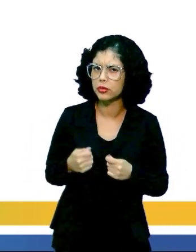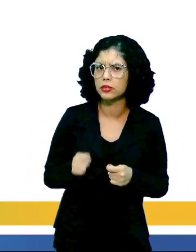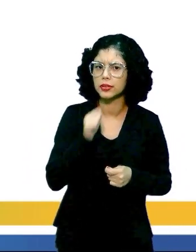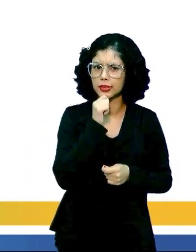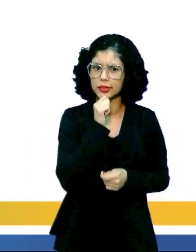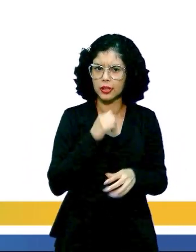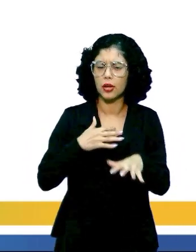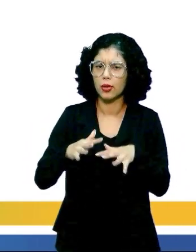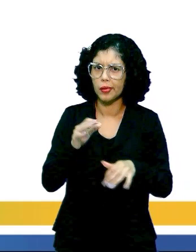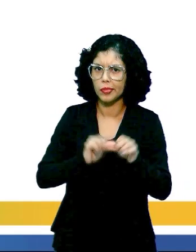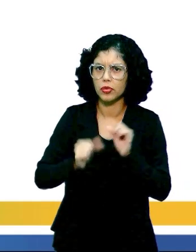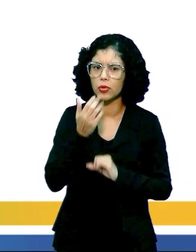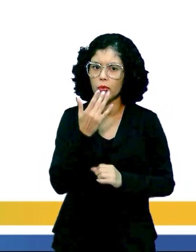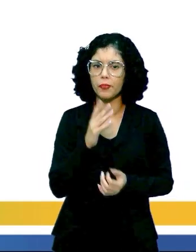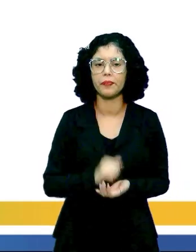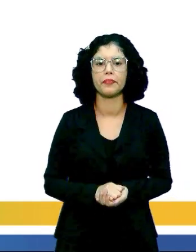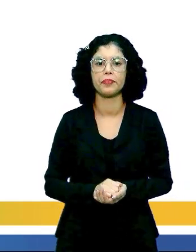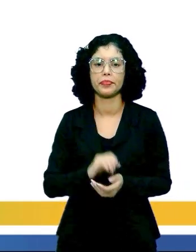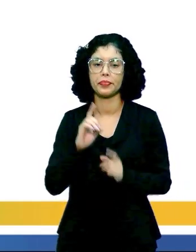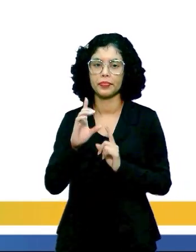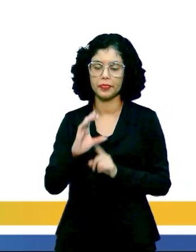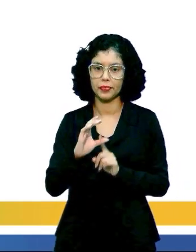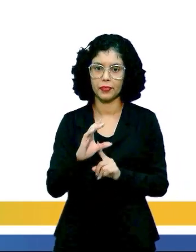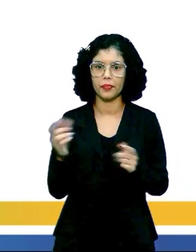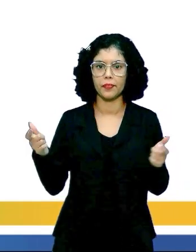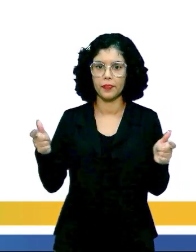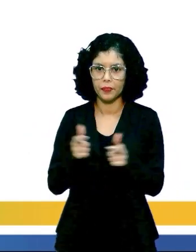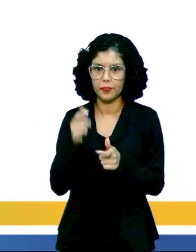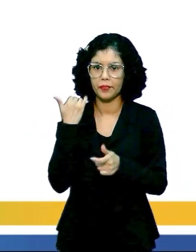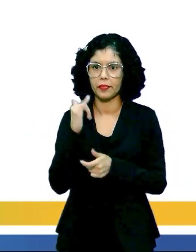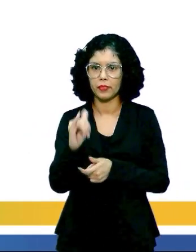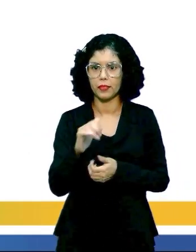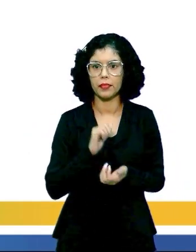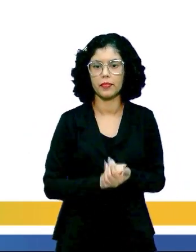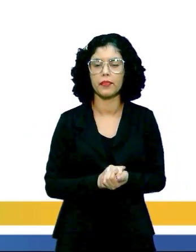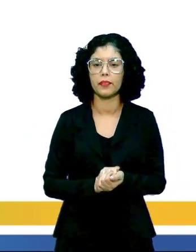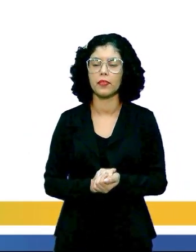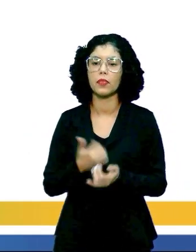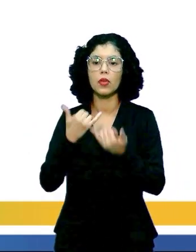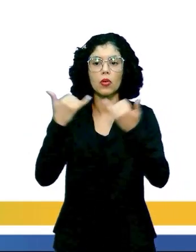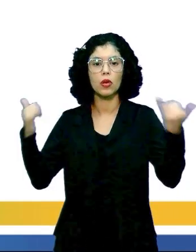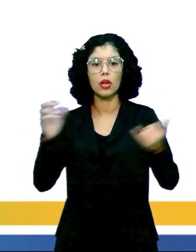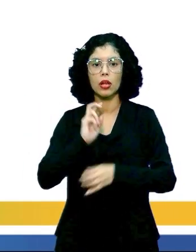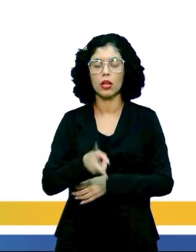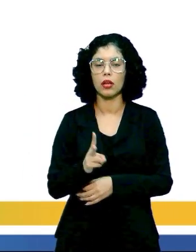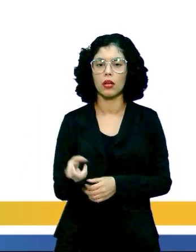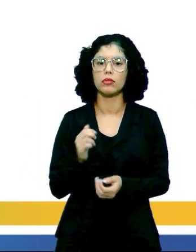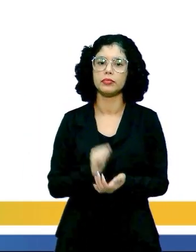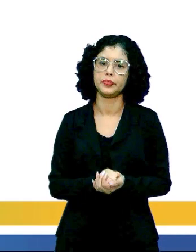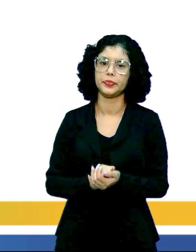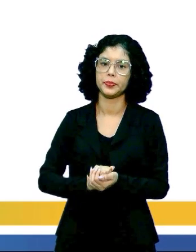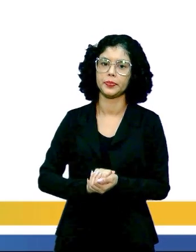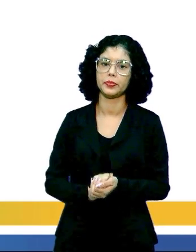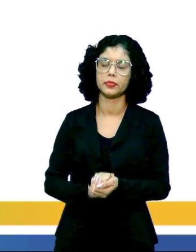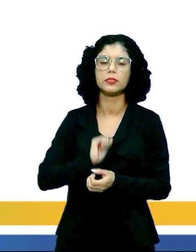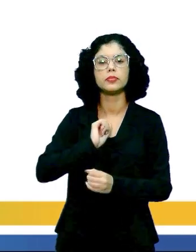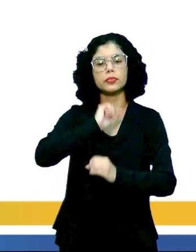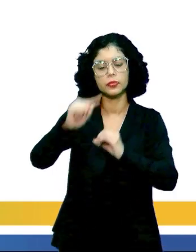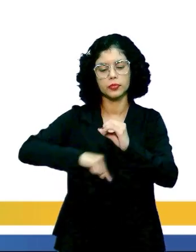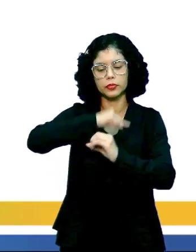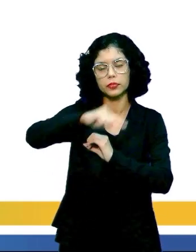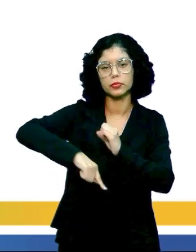que haja mudança de cor. Letra C. Diminuição da energia cinética dos elétrons em uma mesma órbita na